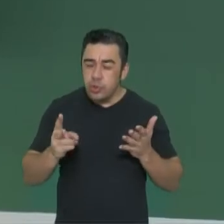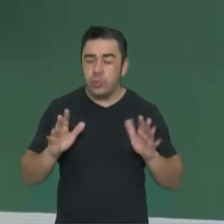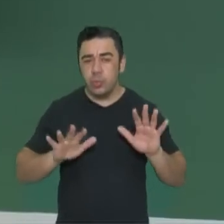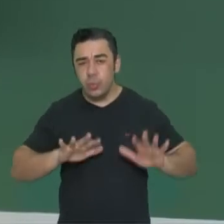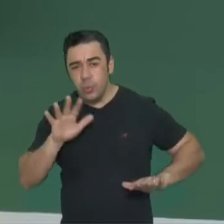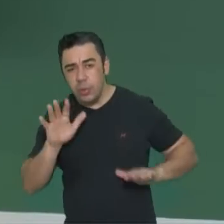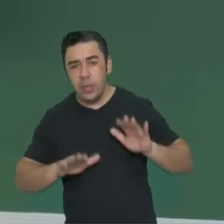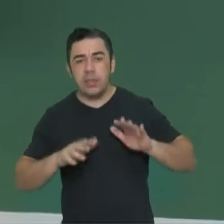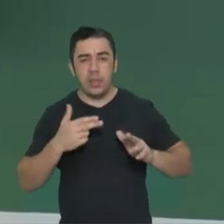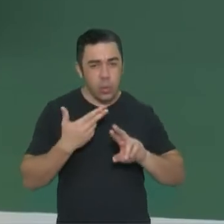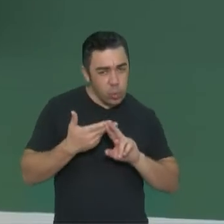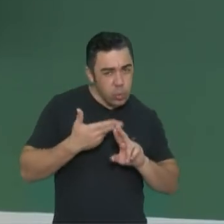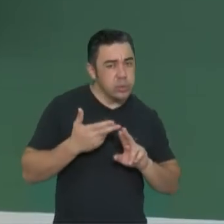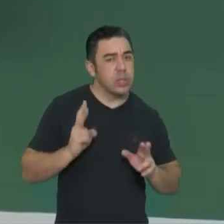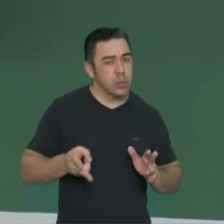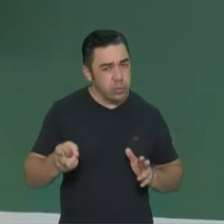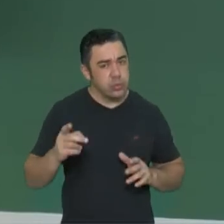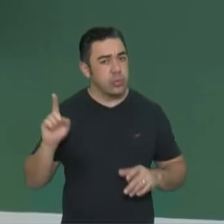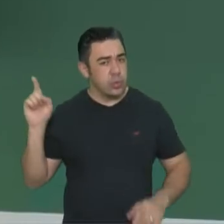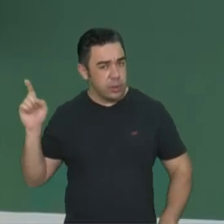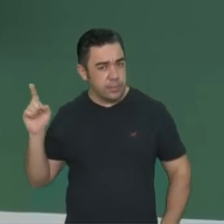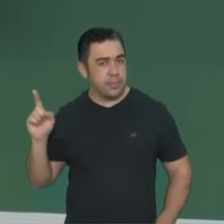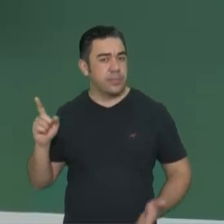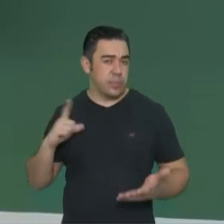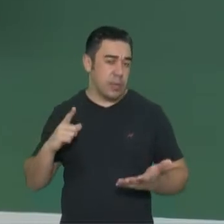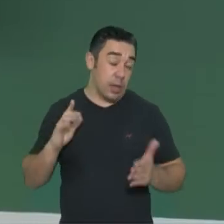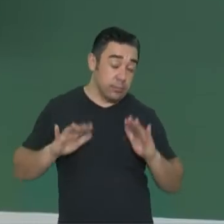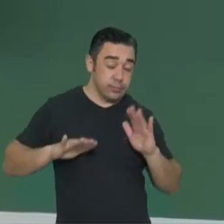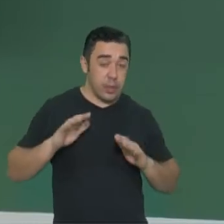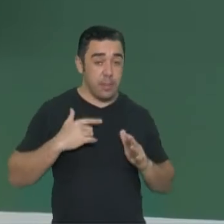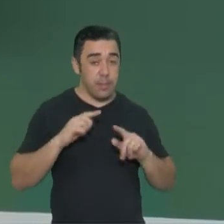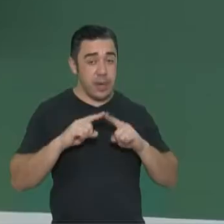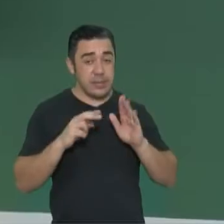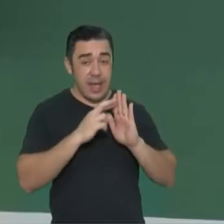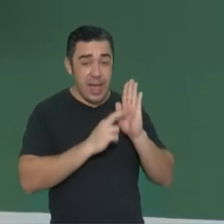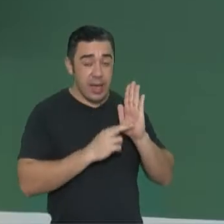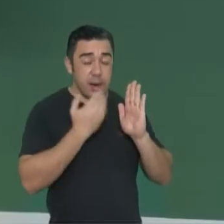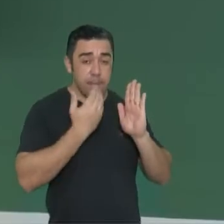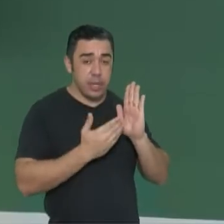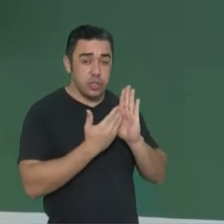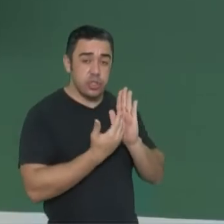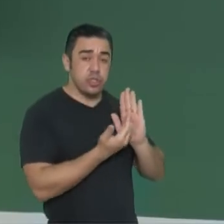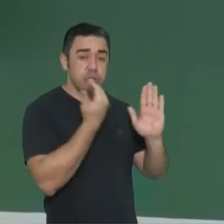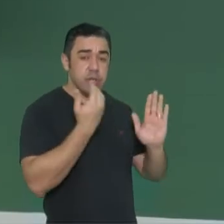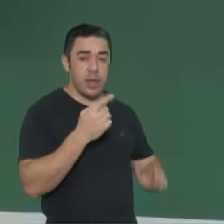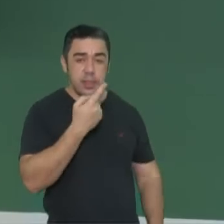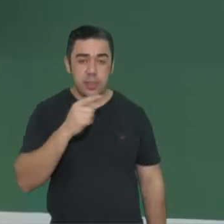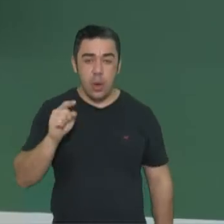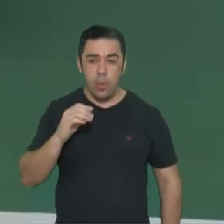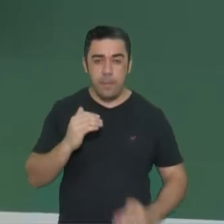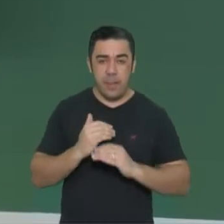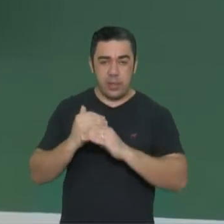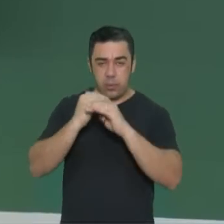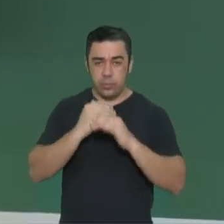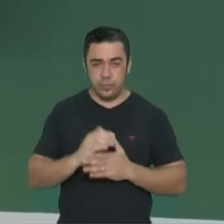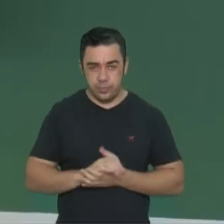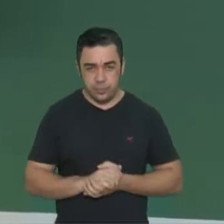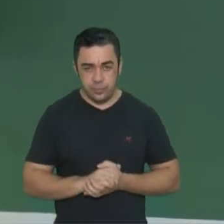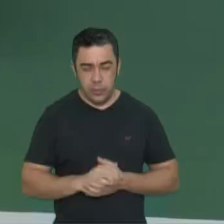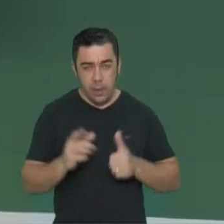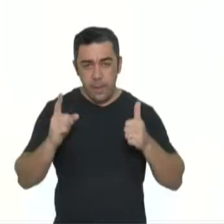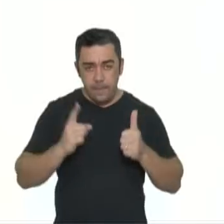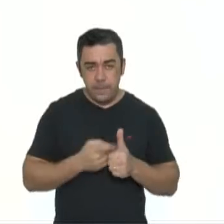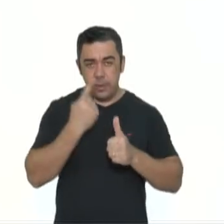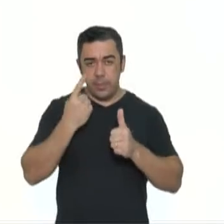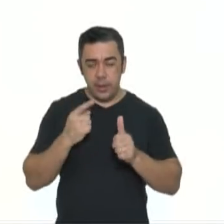polêmico, e as pessoas estão usando ainda, mas é polêmico, tá? Mas a regra pediu que nós retiremos esse hífen daí. Vamos para o primeiro